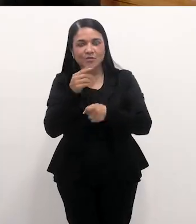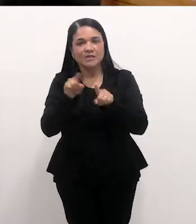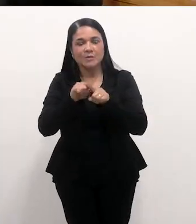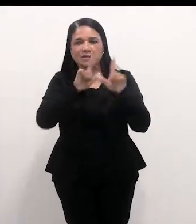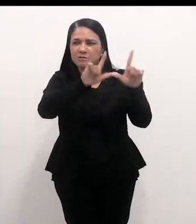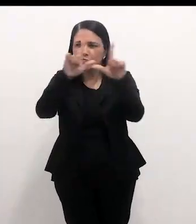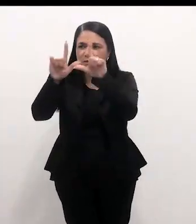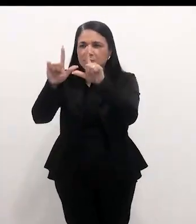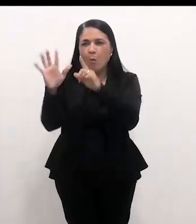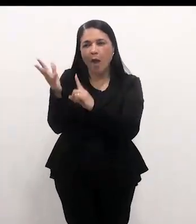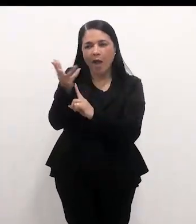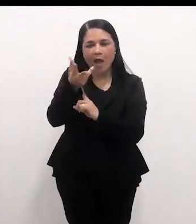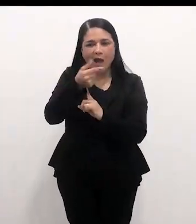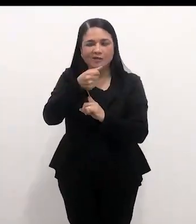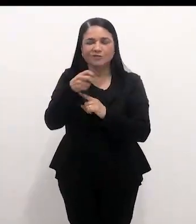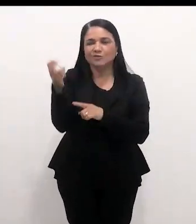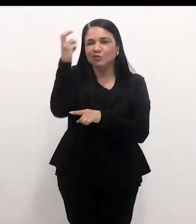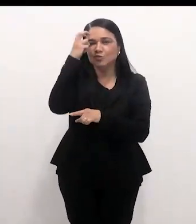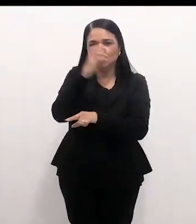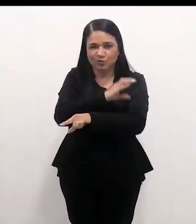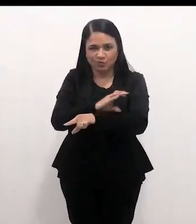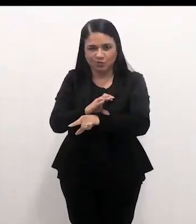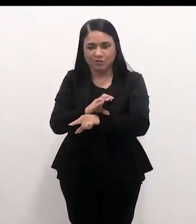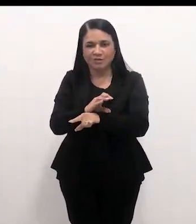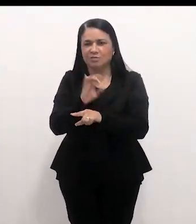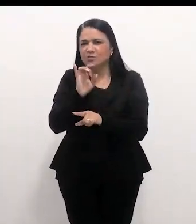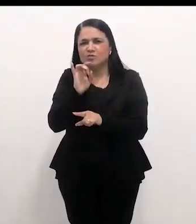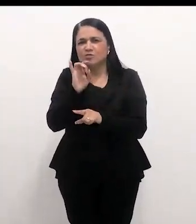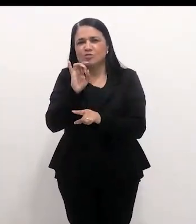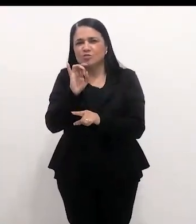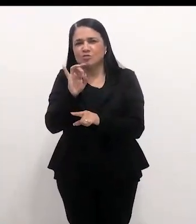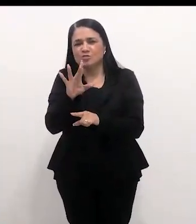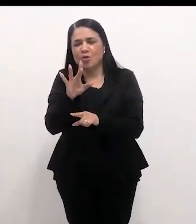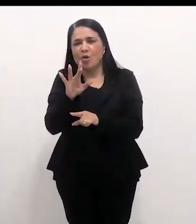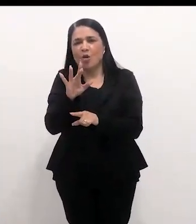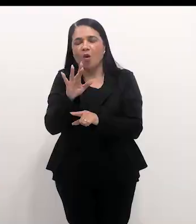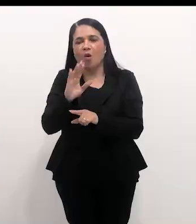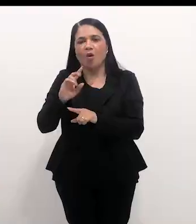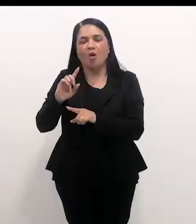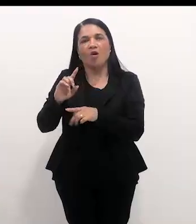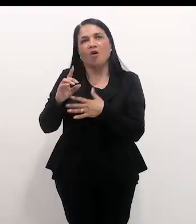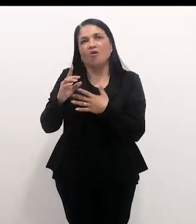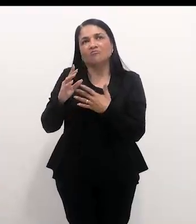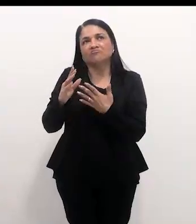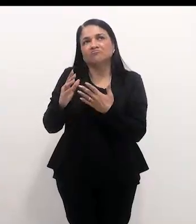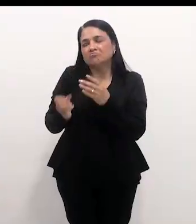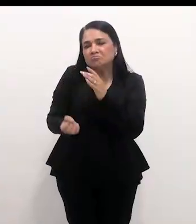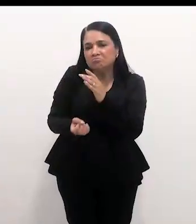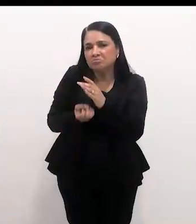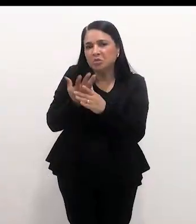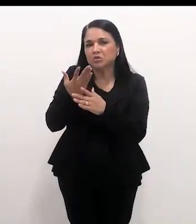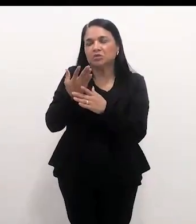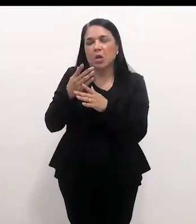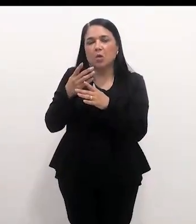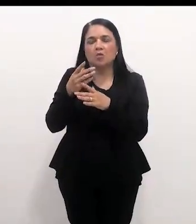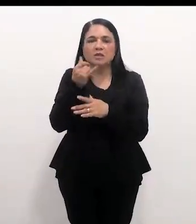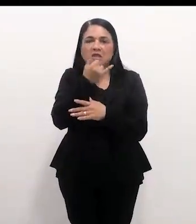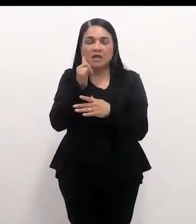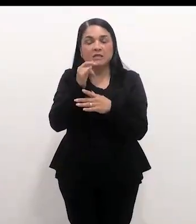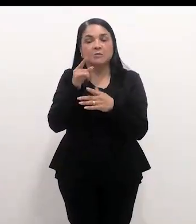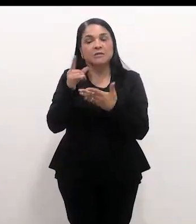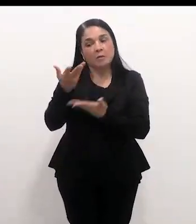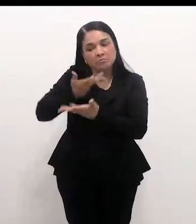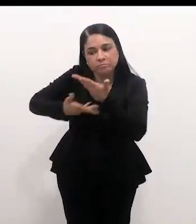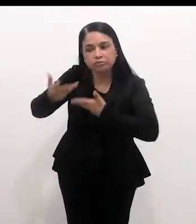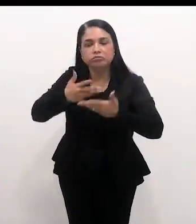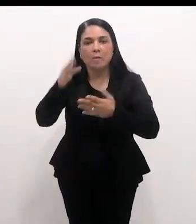para exposições de arte e de cultura, que não é só promoção da excelência italiana, mas também fazer encontrar